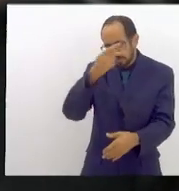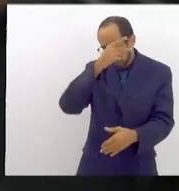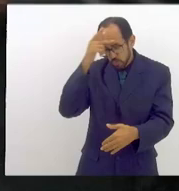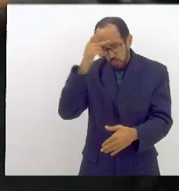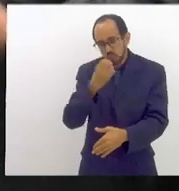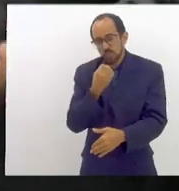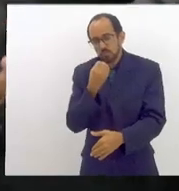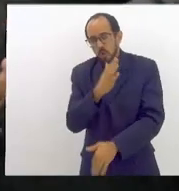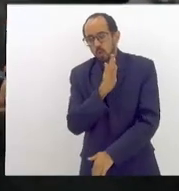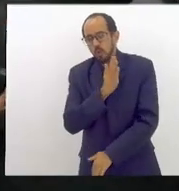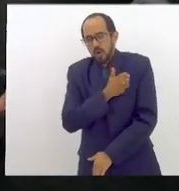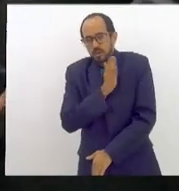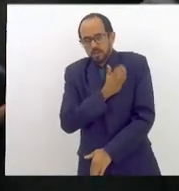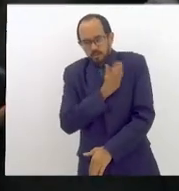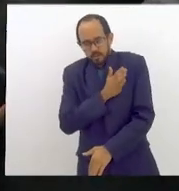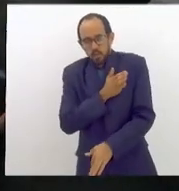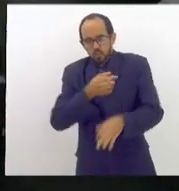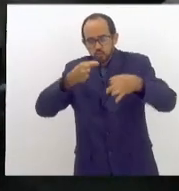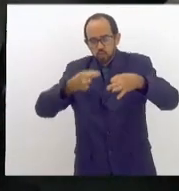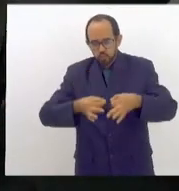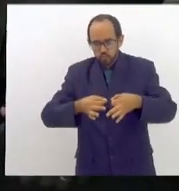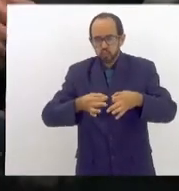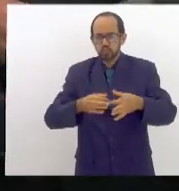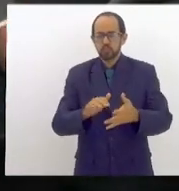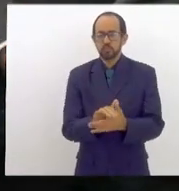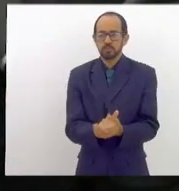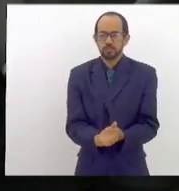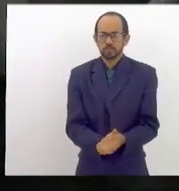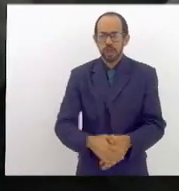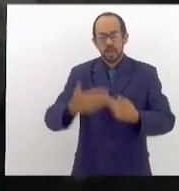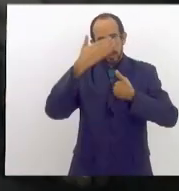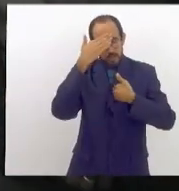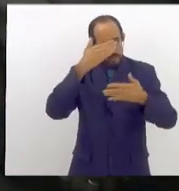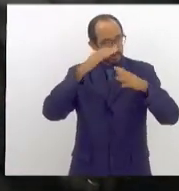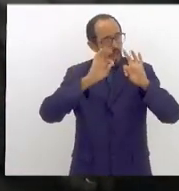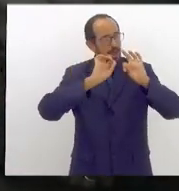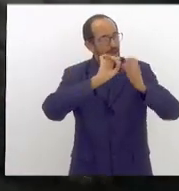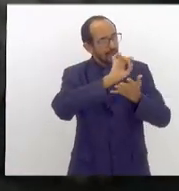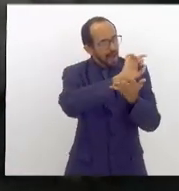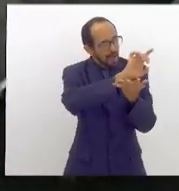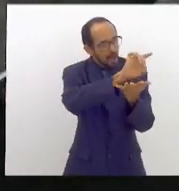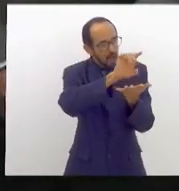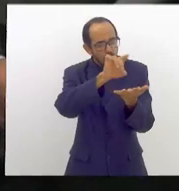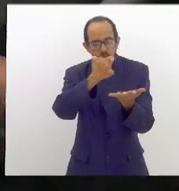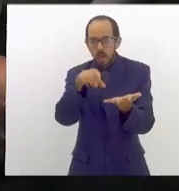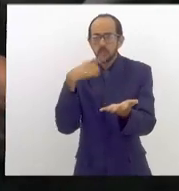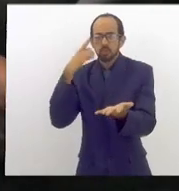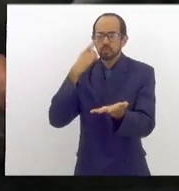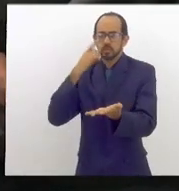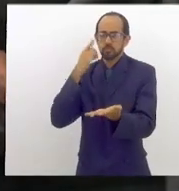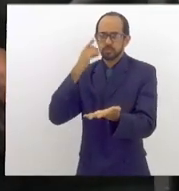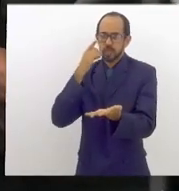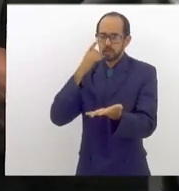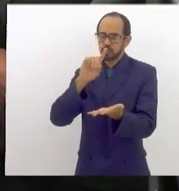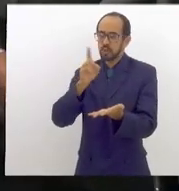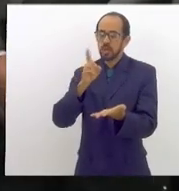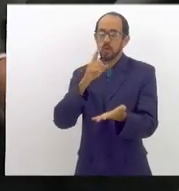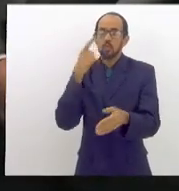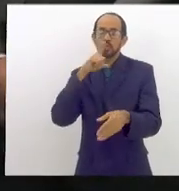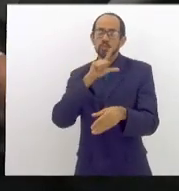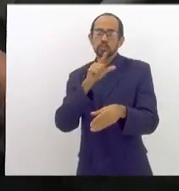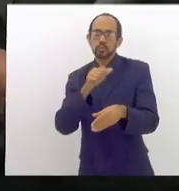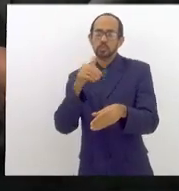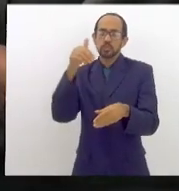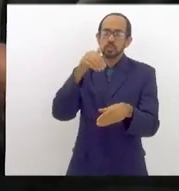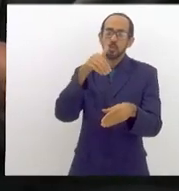um homem de bom coração eu quero também agradecer os deputados que não se reelegeram mas que